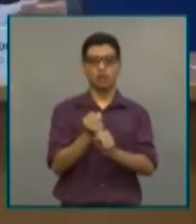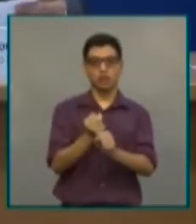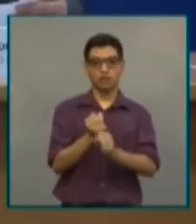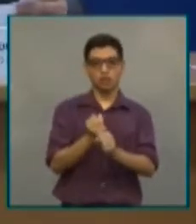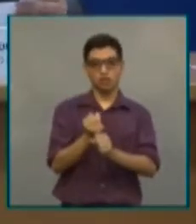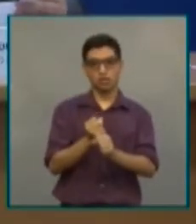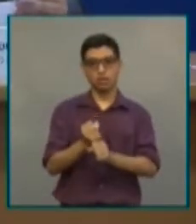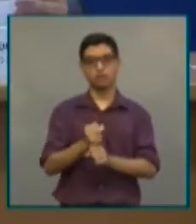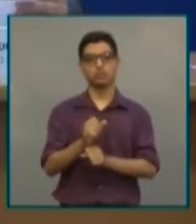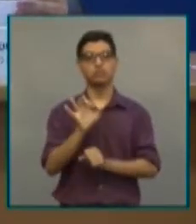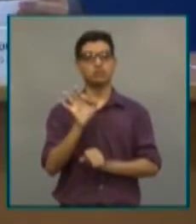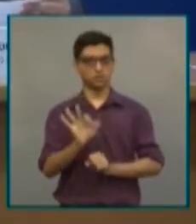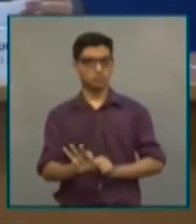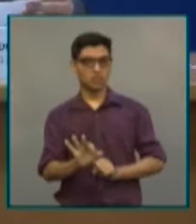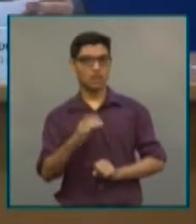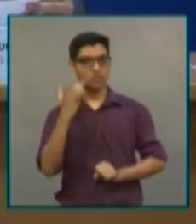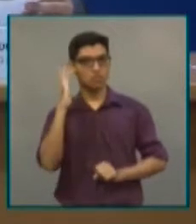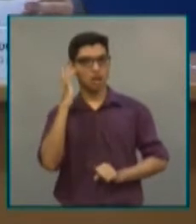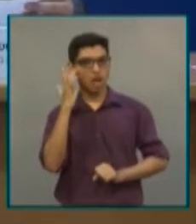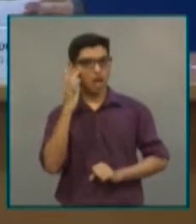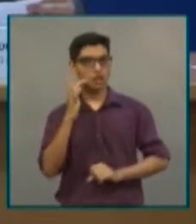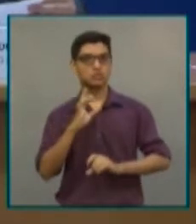você está com problema